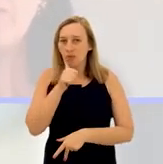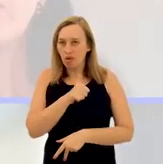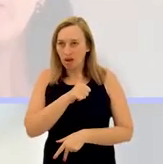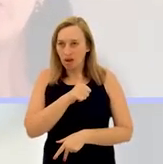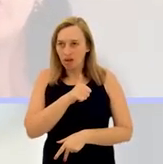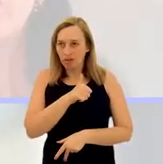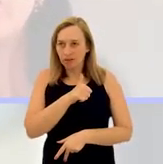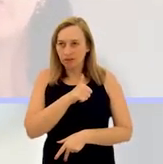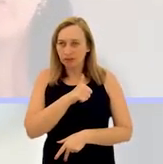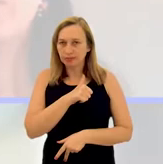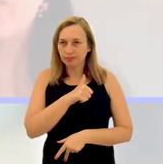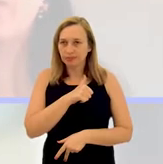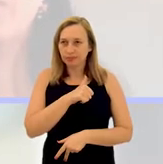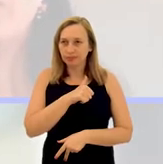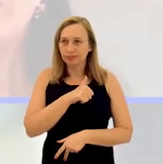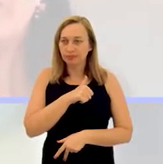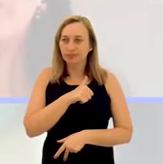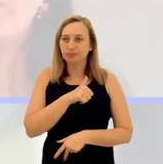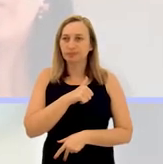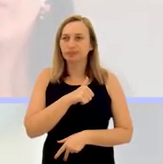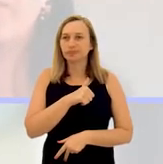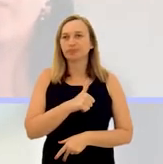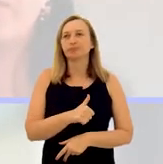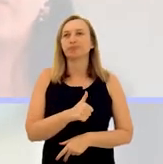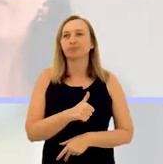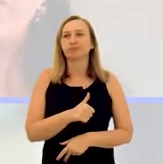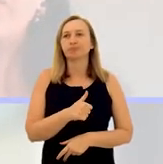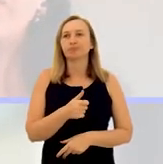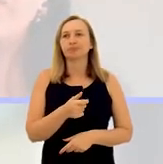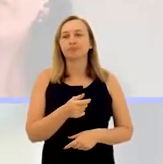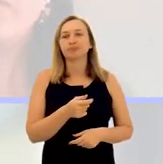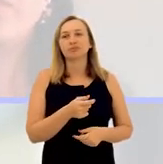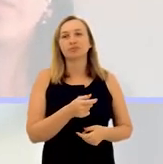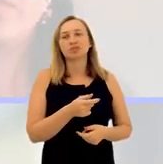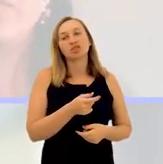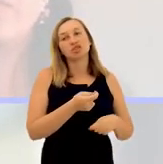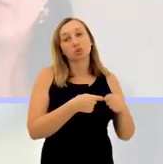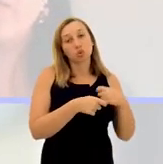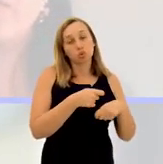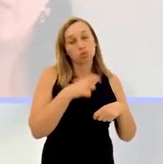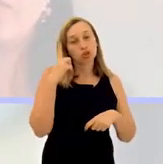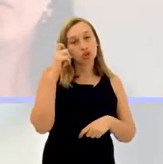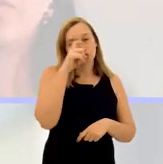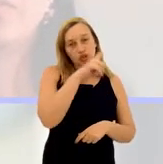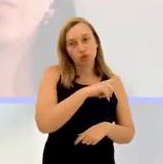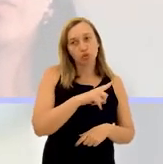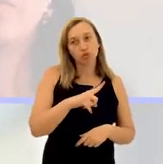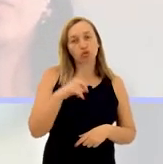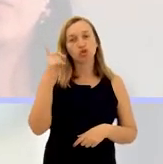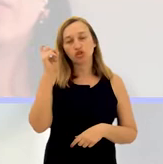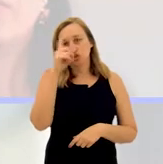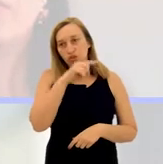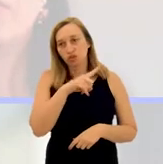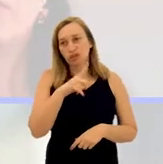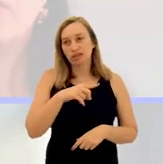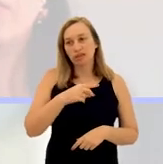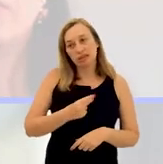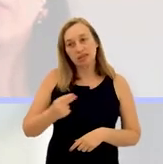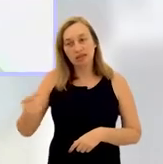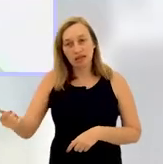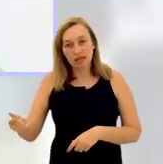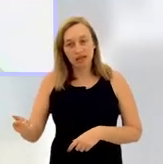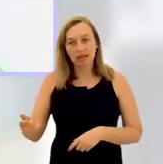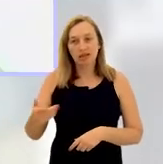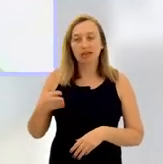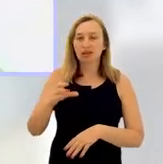à mulher que está, na verdade, numa situação econômica difícil. Então, ela tem dificuldade para